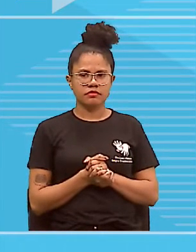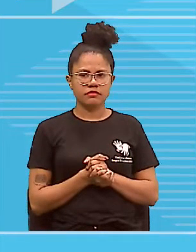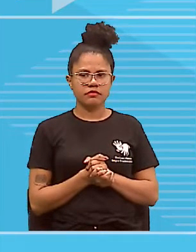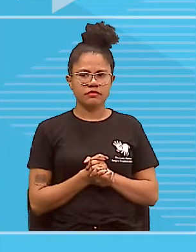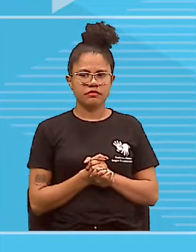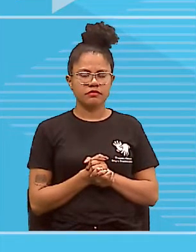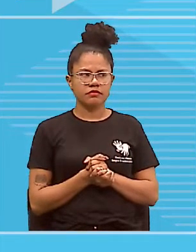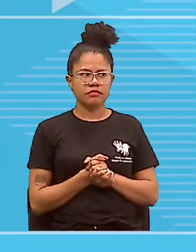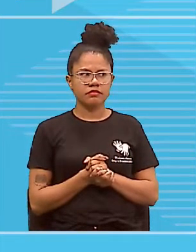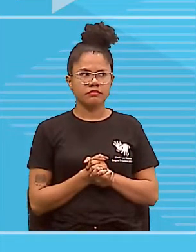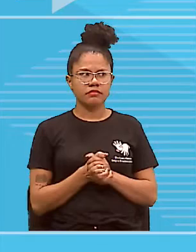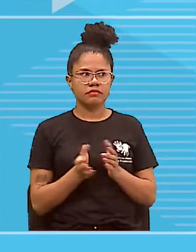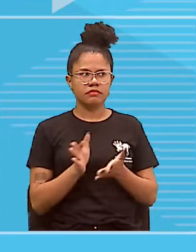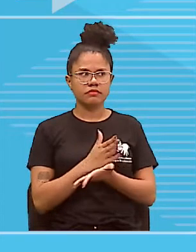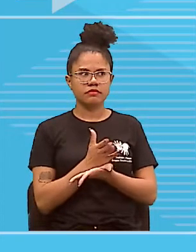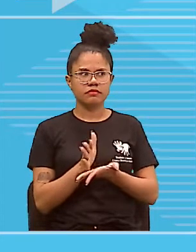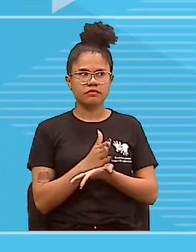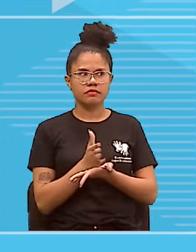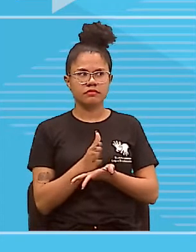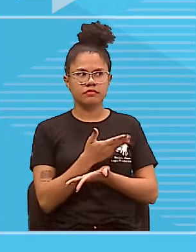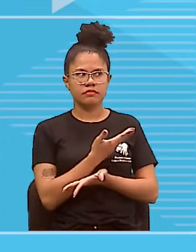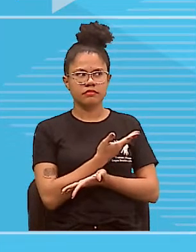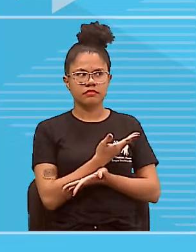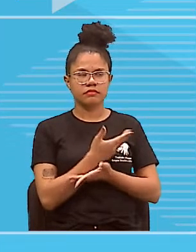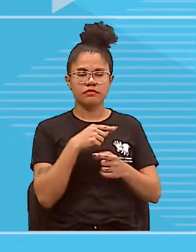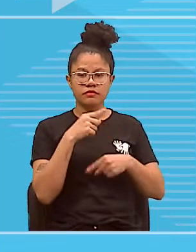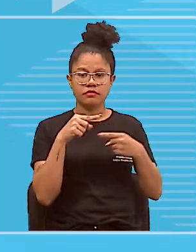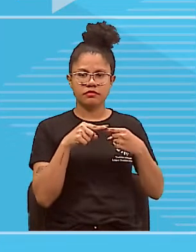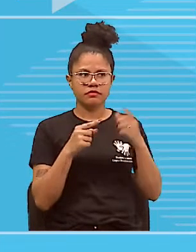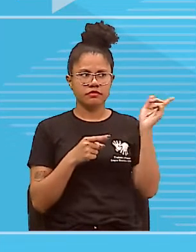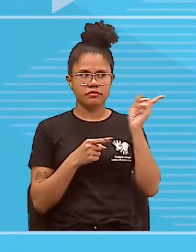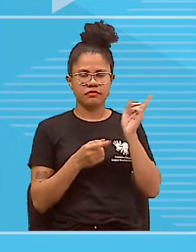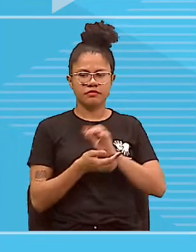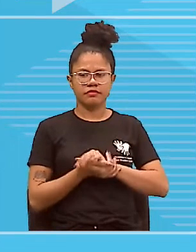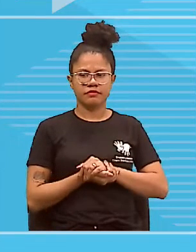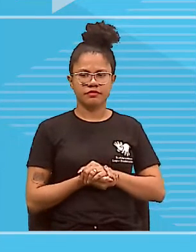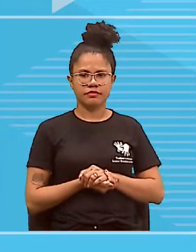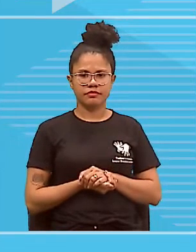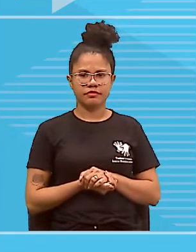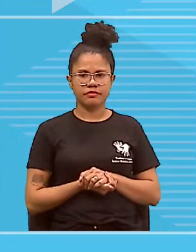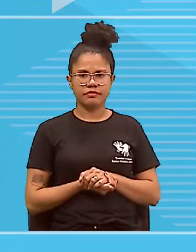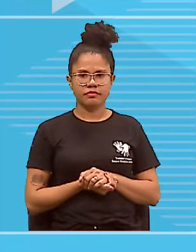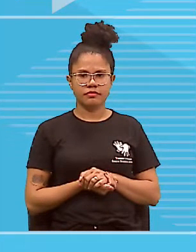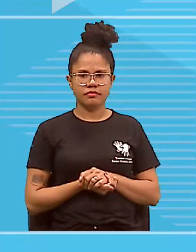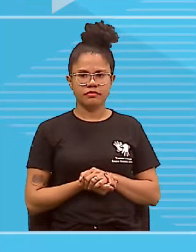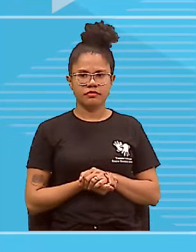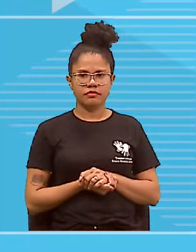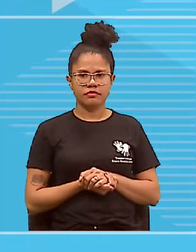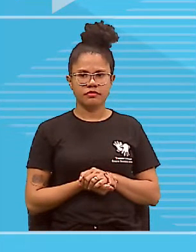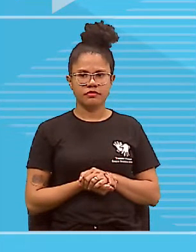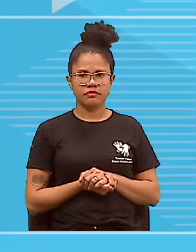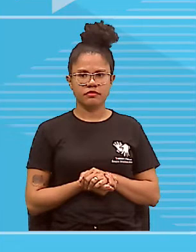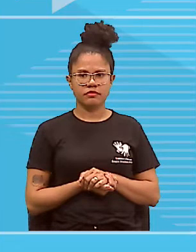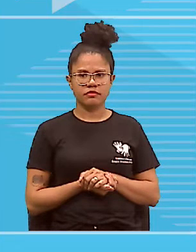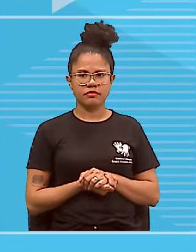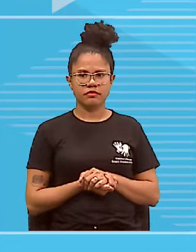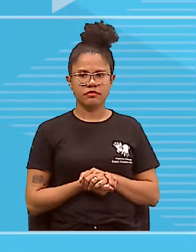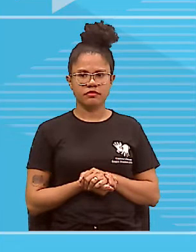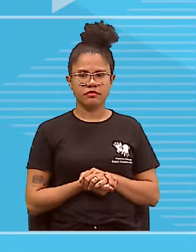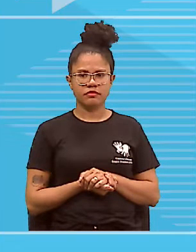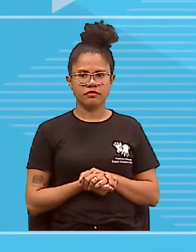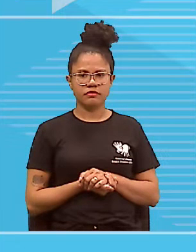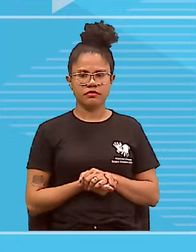da luz são explicados pela teoria ondulatória e não apenas pela óptica